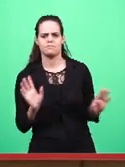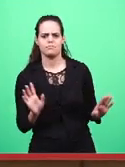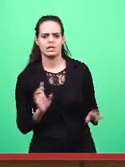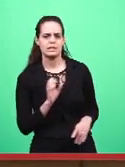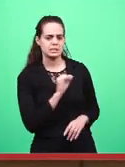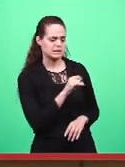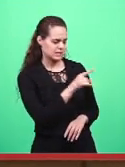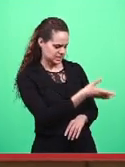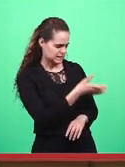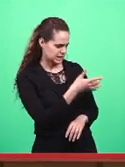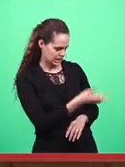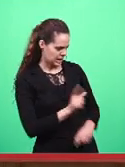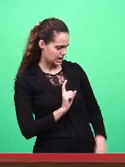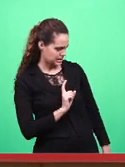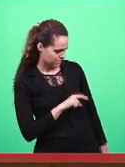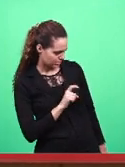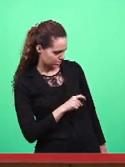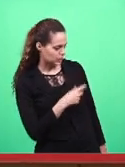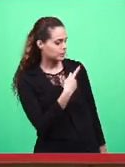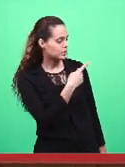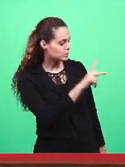Evangelho. Não há